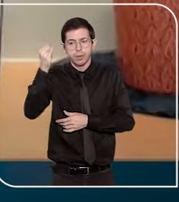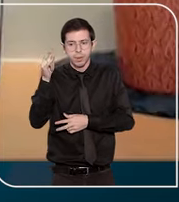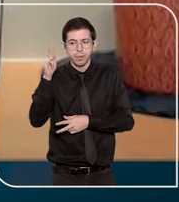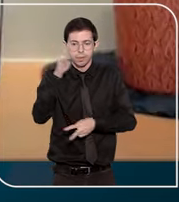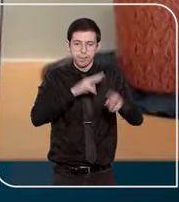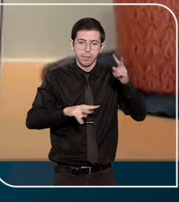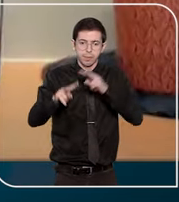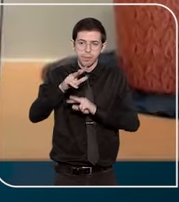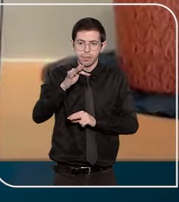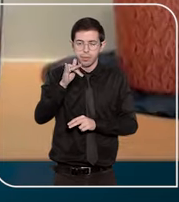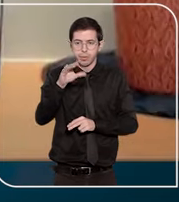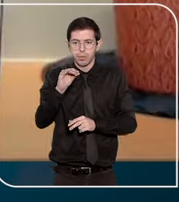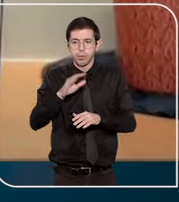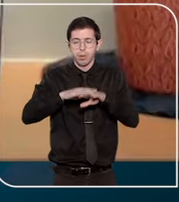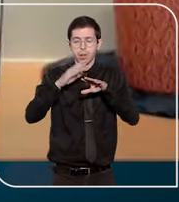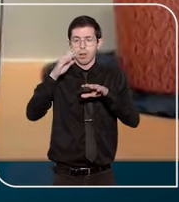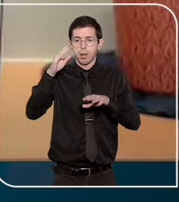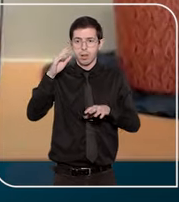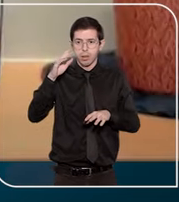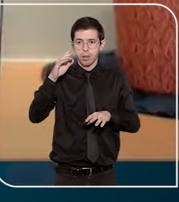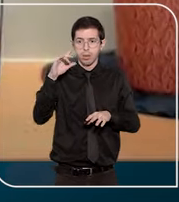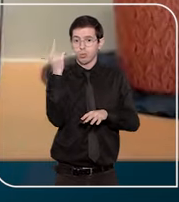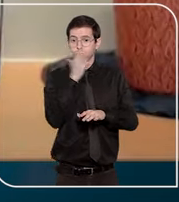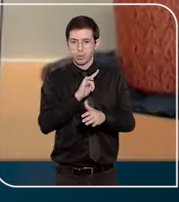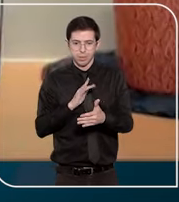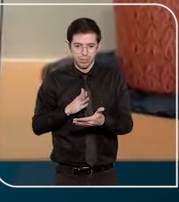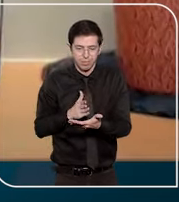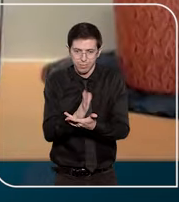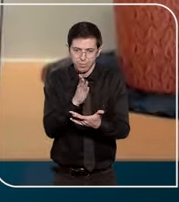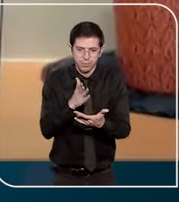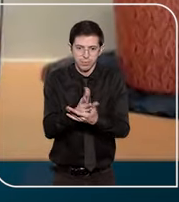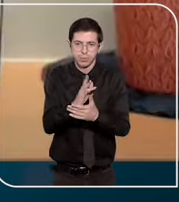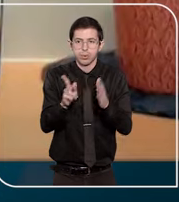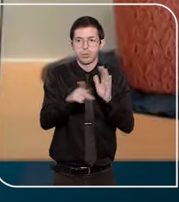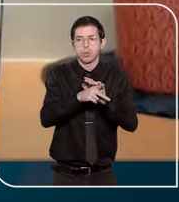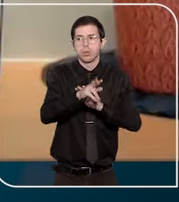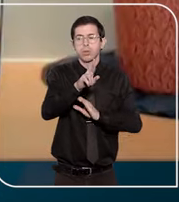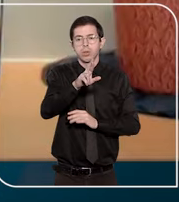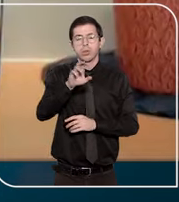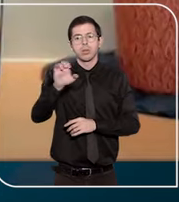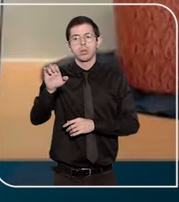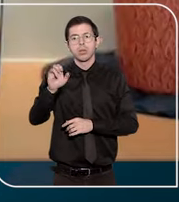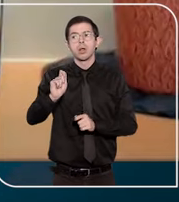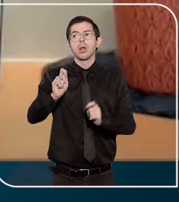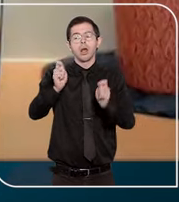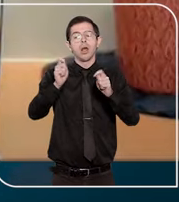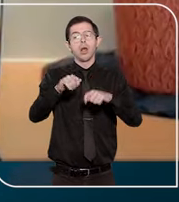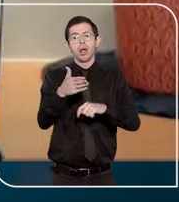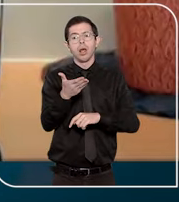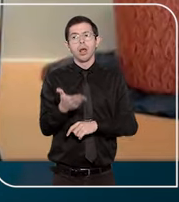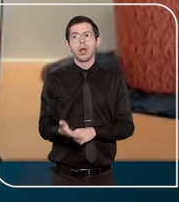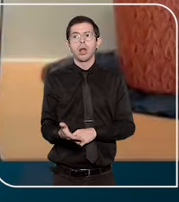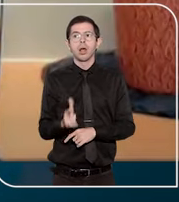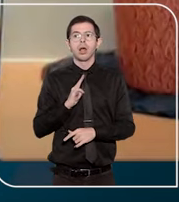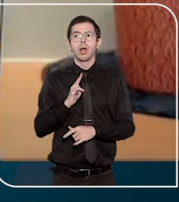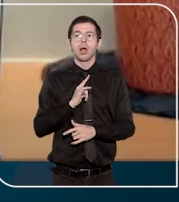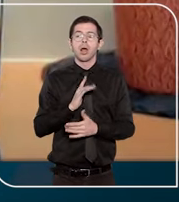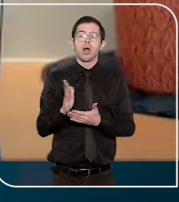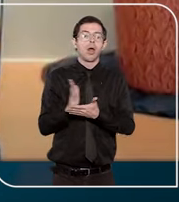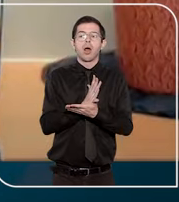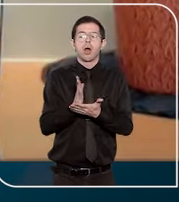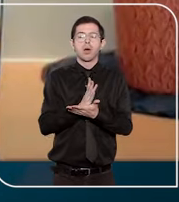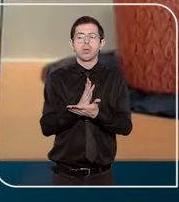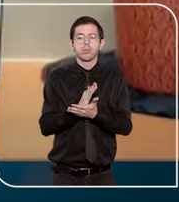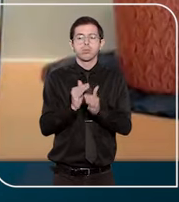mais comuns de insucesso no manejo do extraordinário são essas nas quais ou